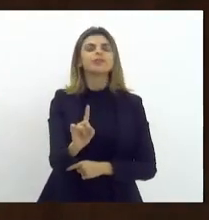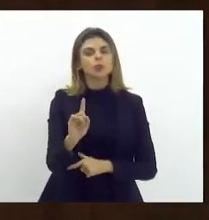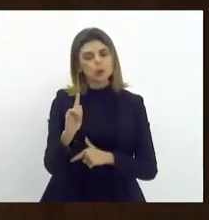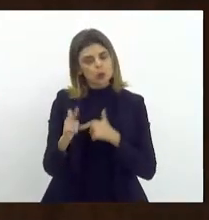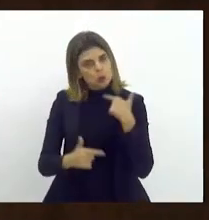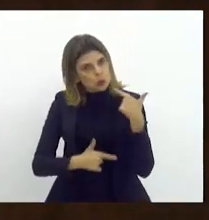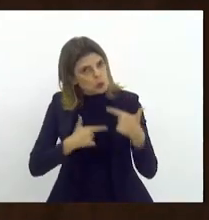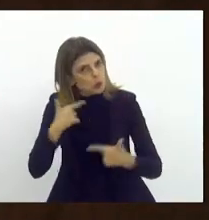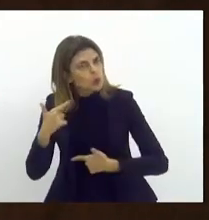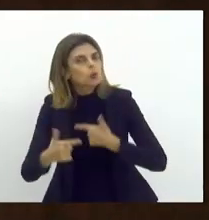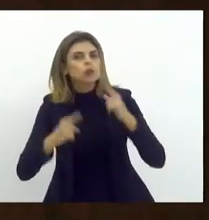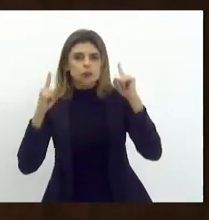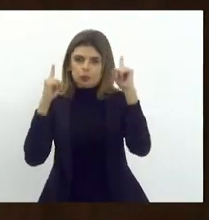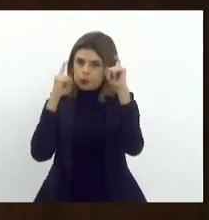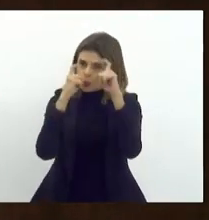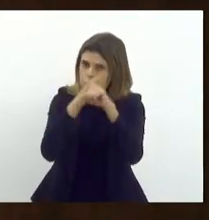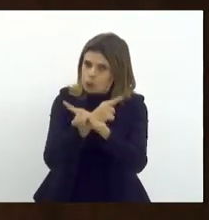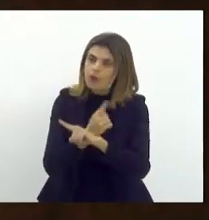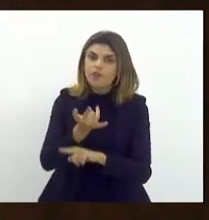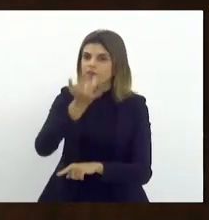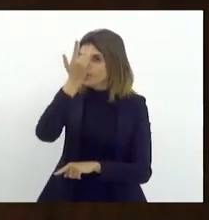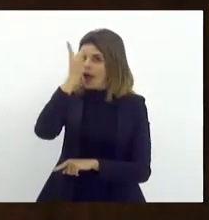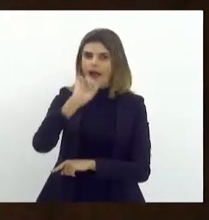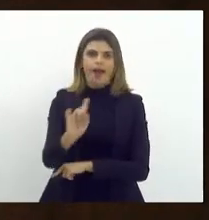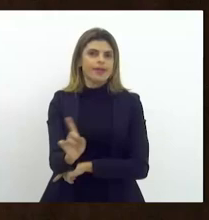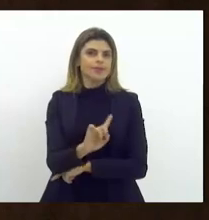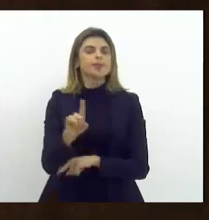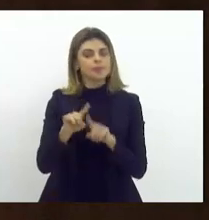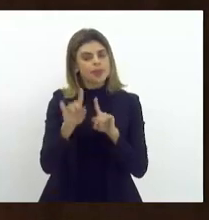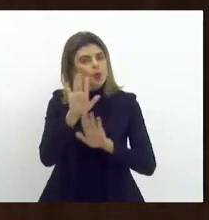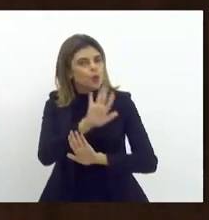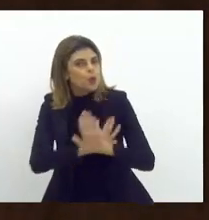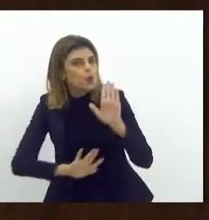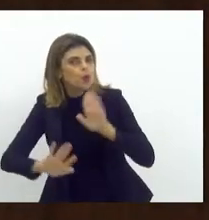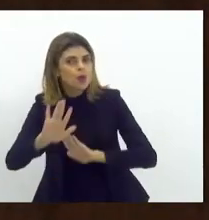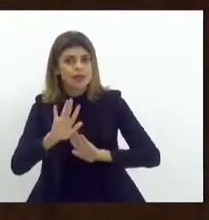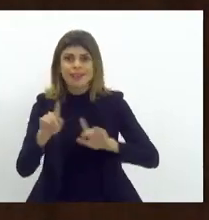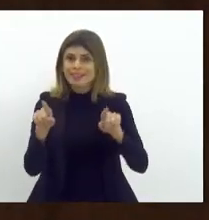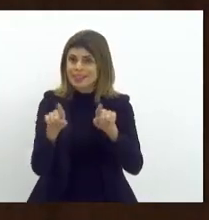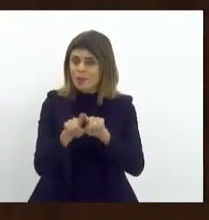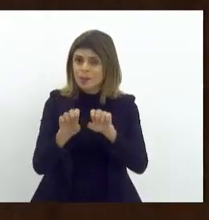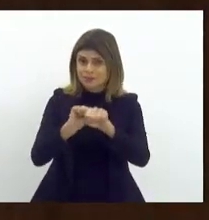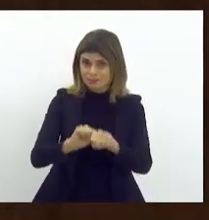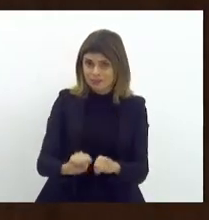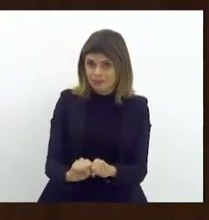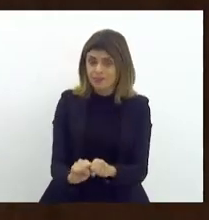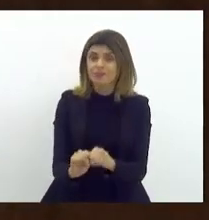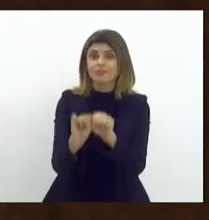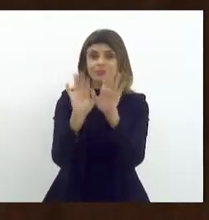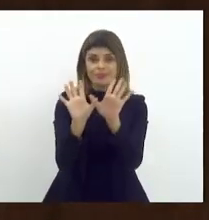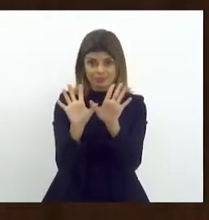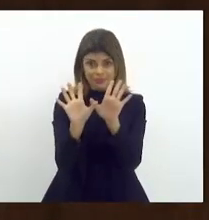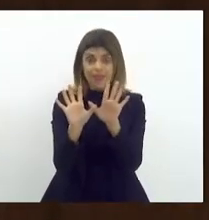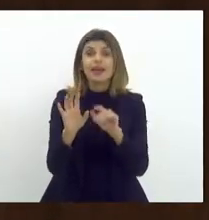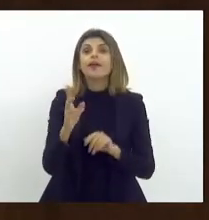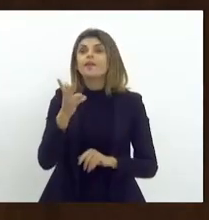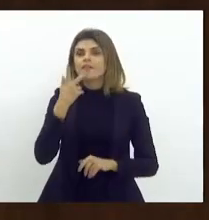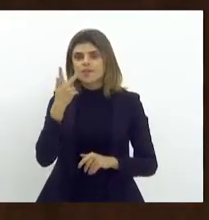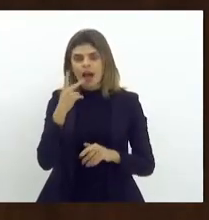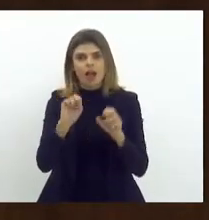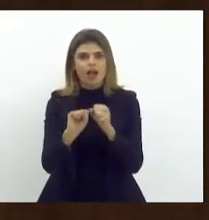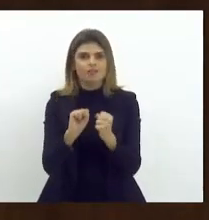nós ainda que a Organização Mundial da Saúde tenha dito que terminou